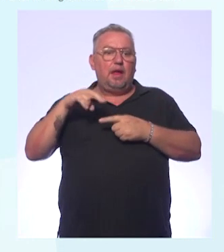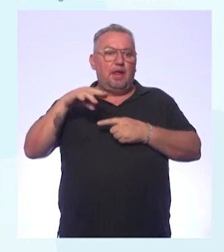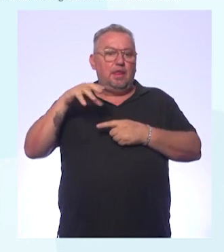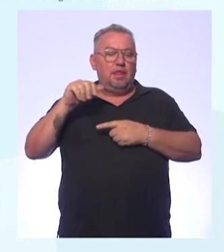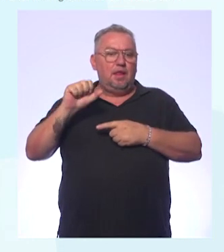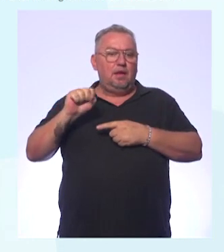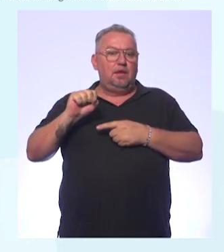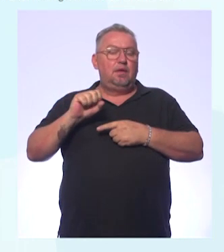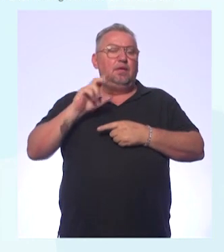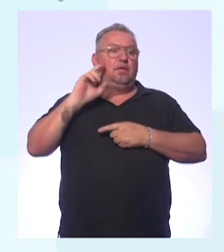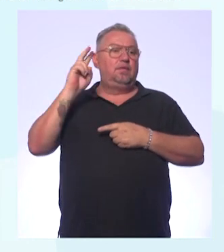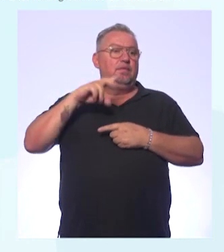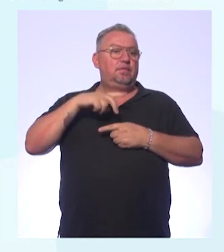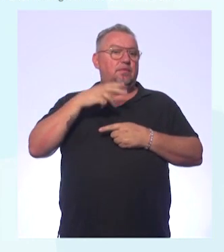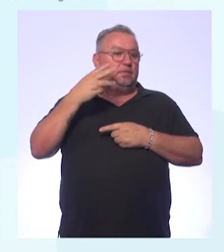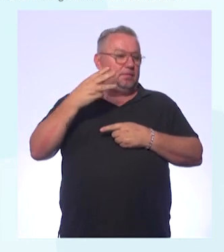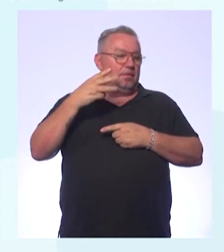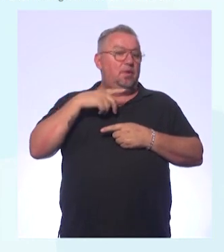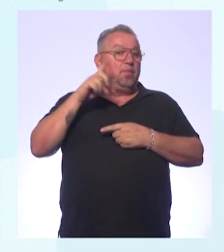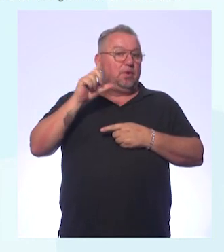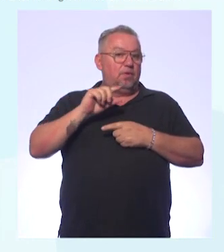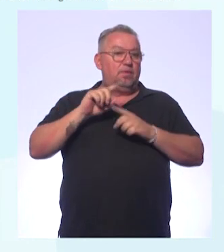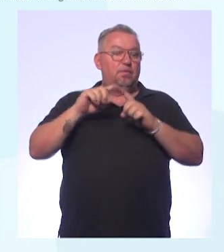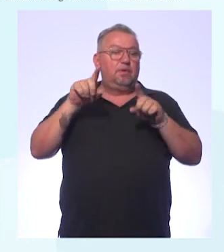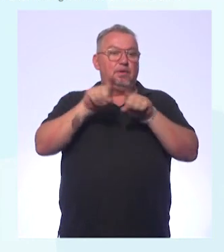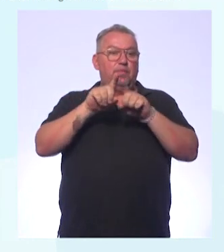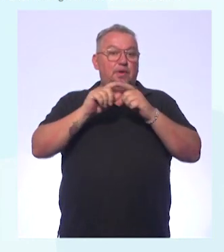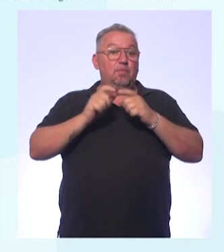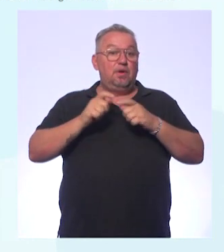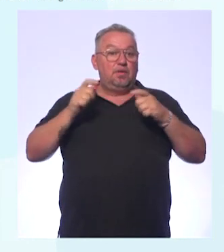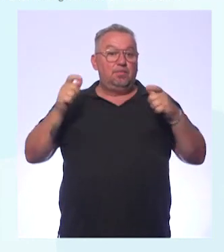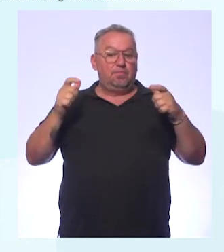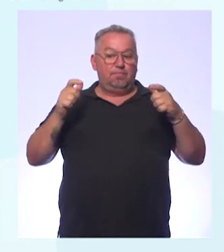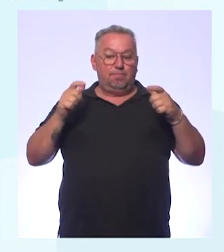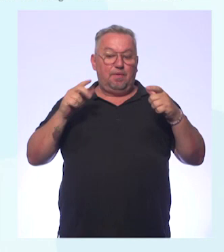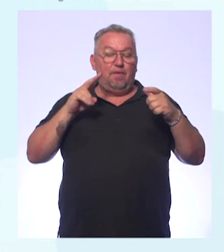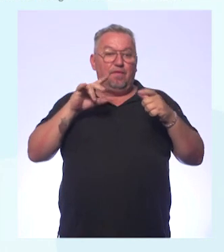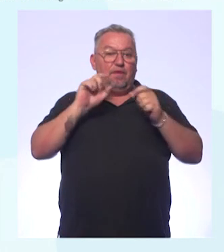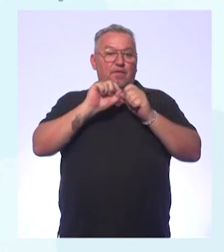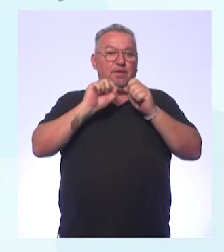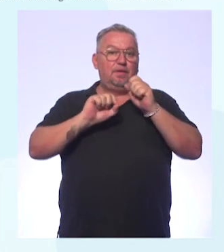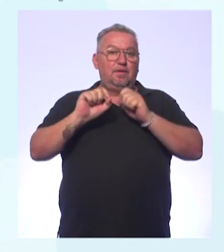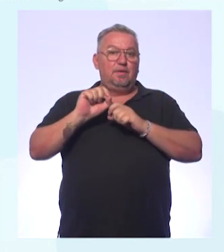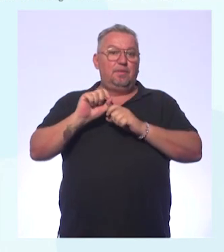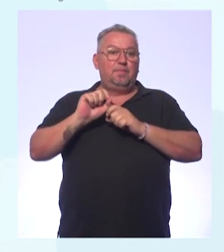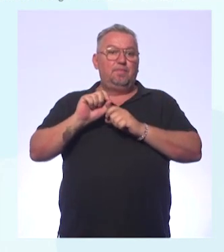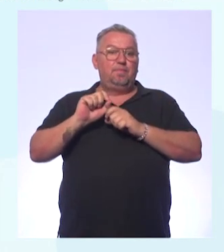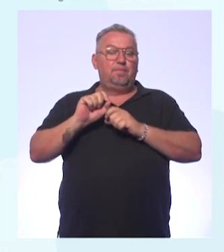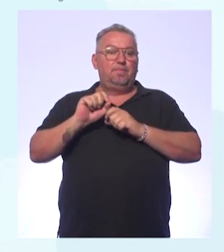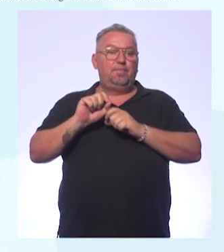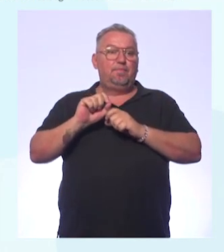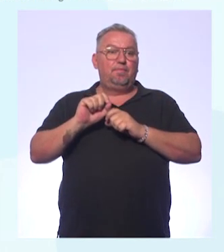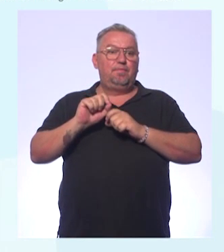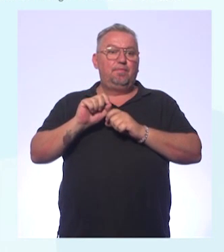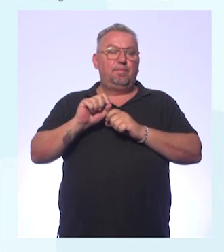tá? A gente tem 3 proteíninhas menores ali, tem uma grandona que vai ser a